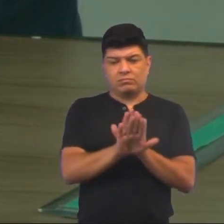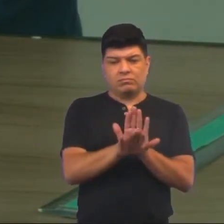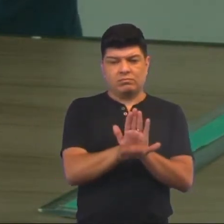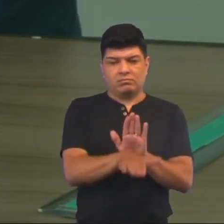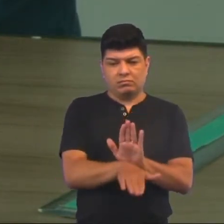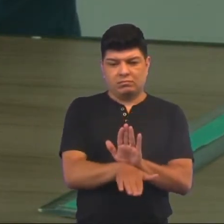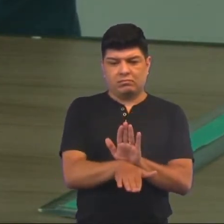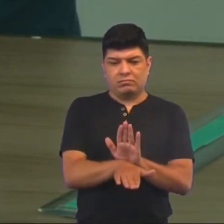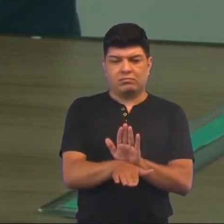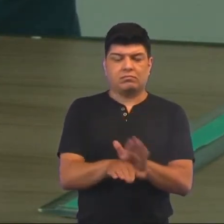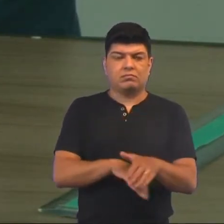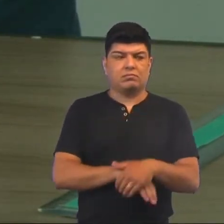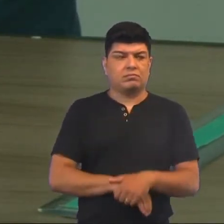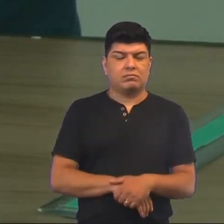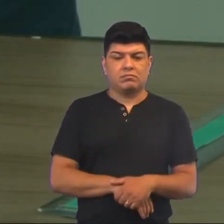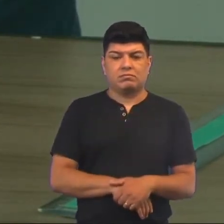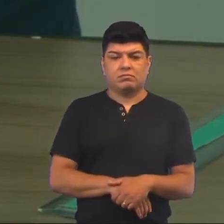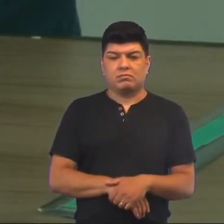sombra agora?